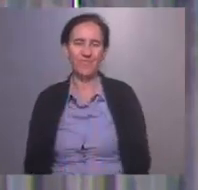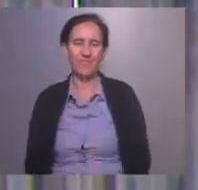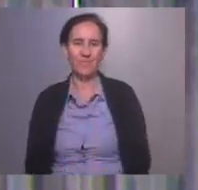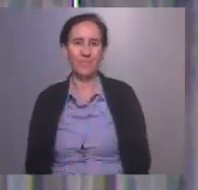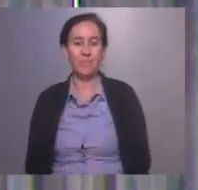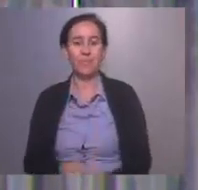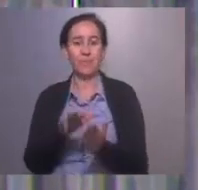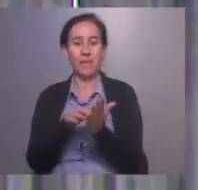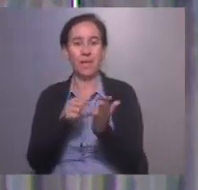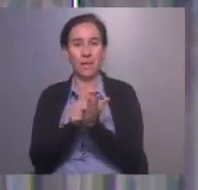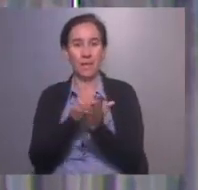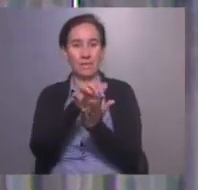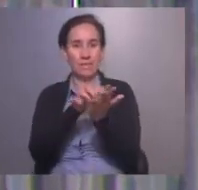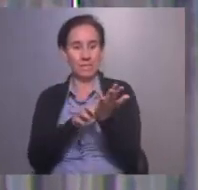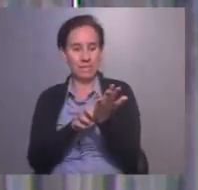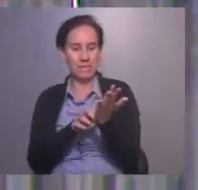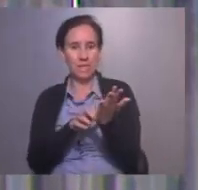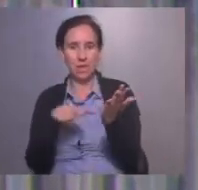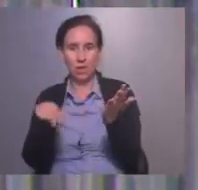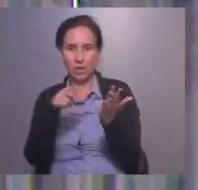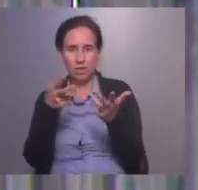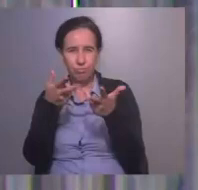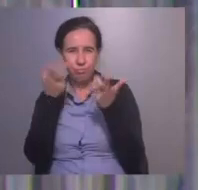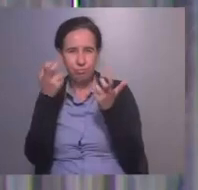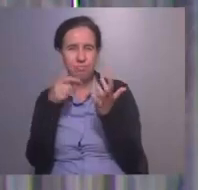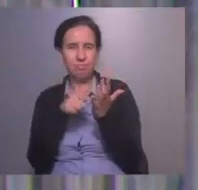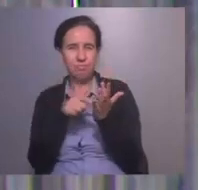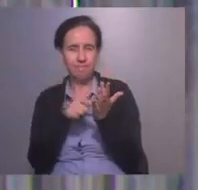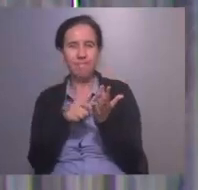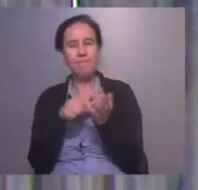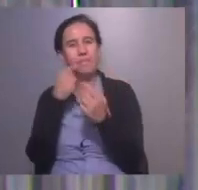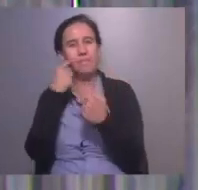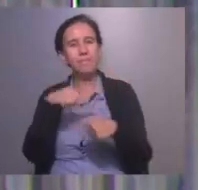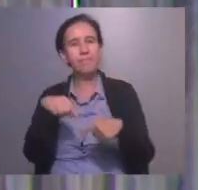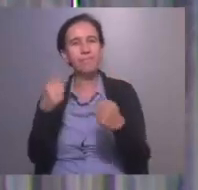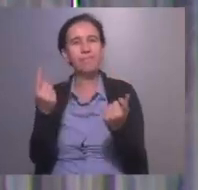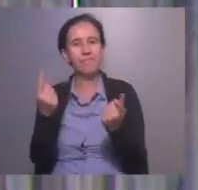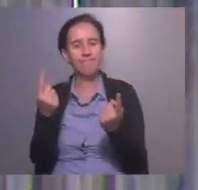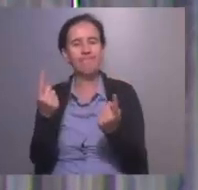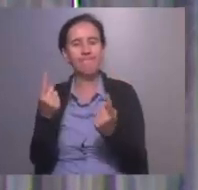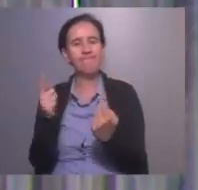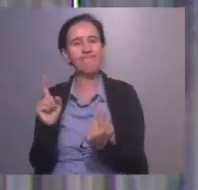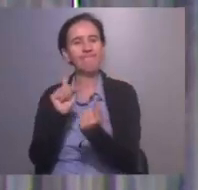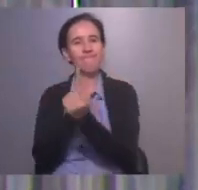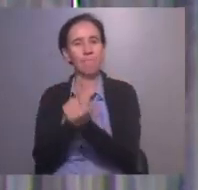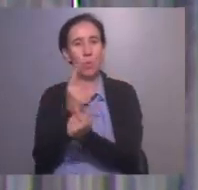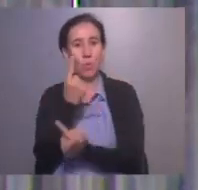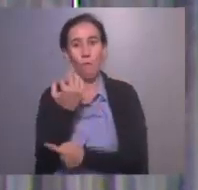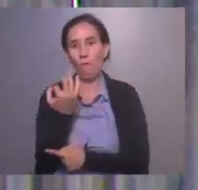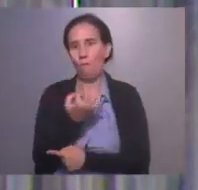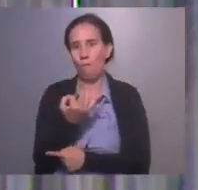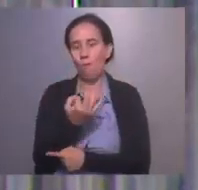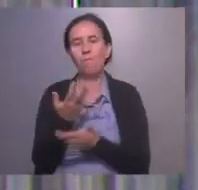passagem do Evangelho que acabamos de escutar apresenta-nos um desses encontros,